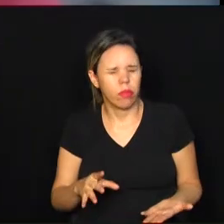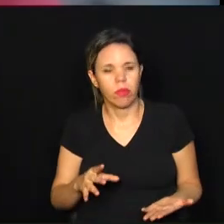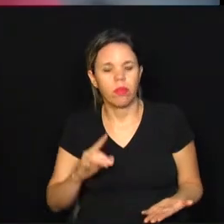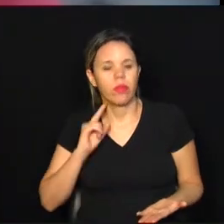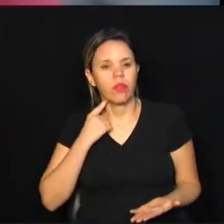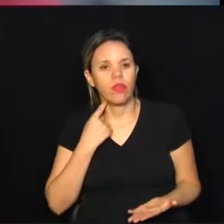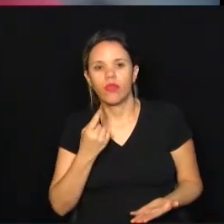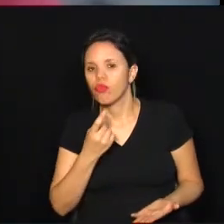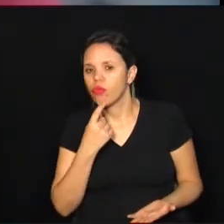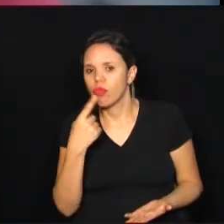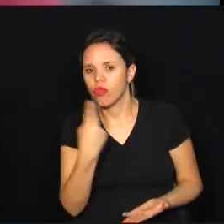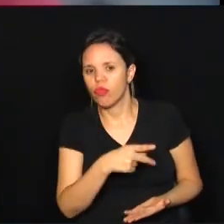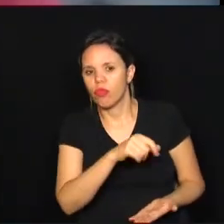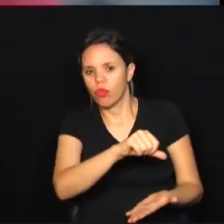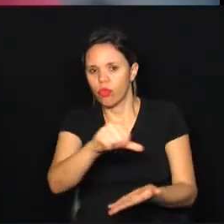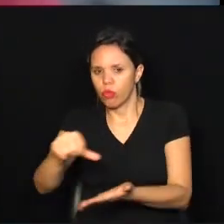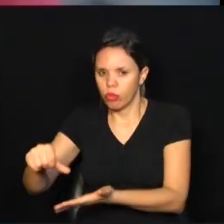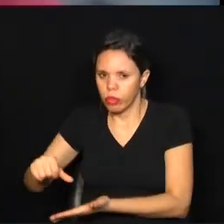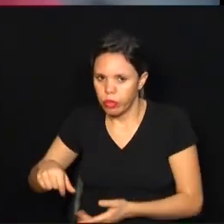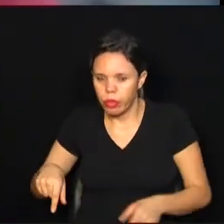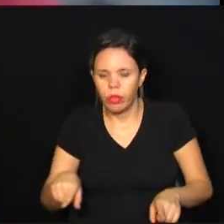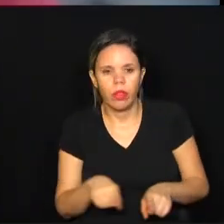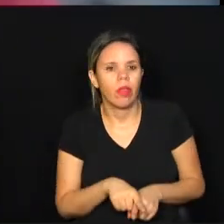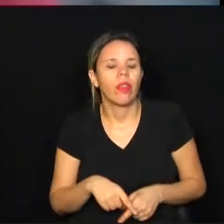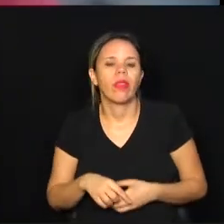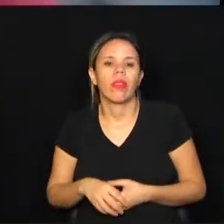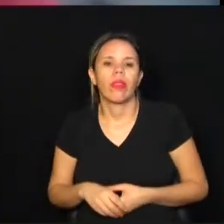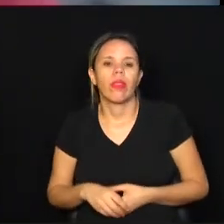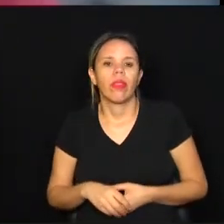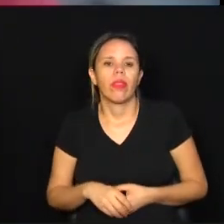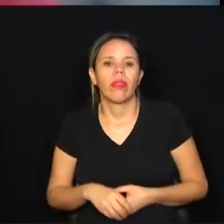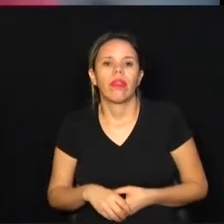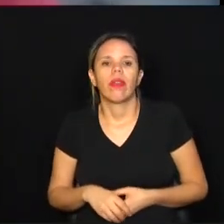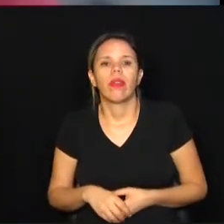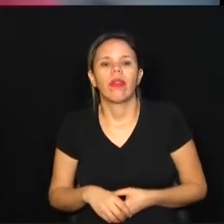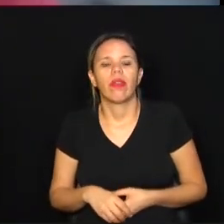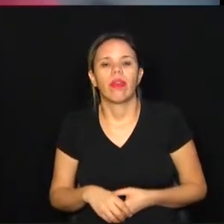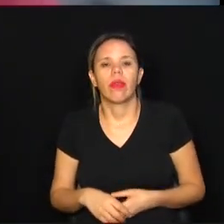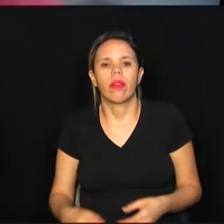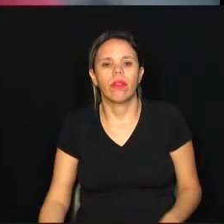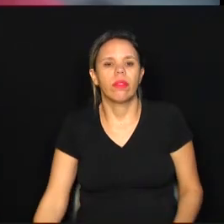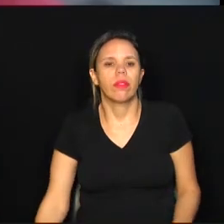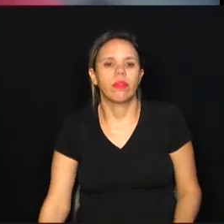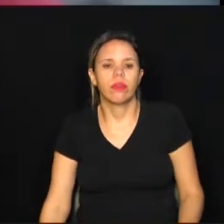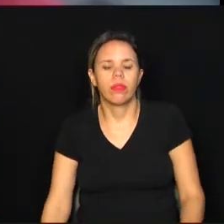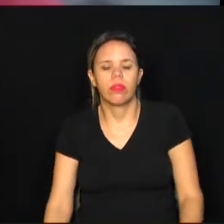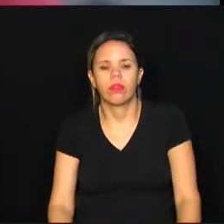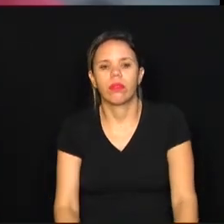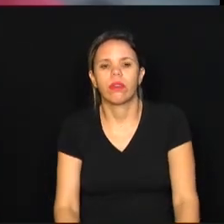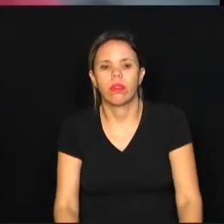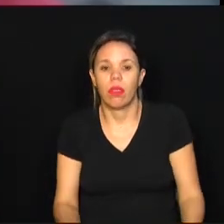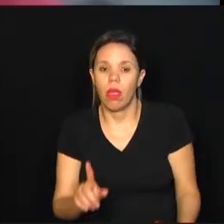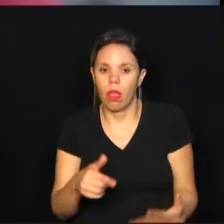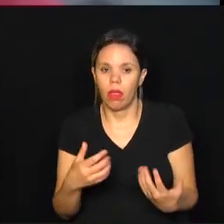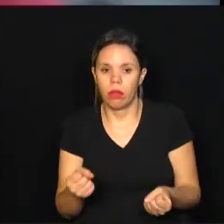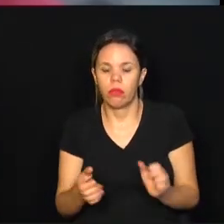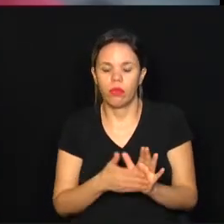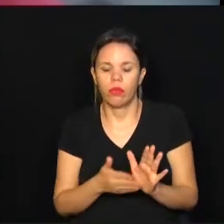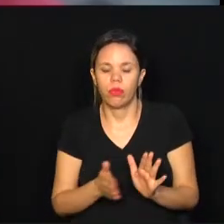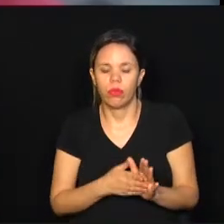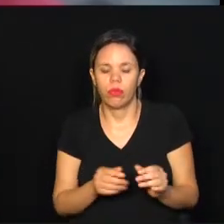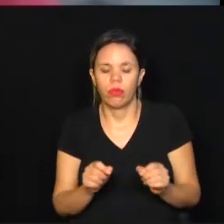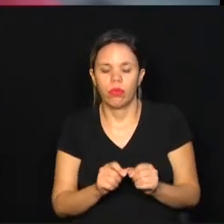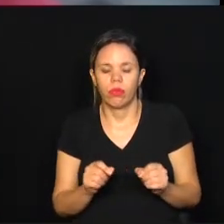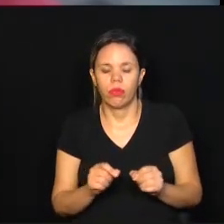de Campinas, mas de toda a nossa região metropolitana? Ele é muito aderente àquela proposta que a gente